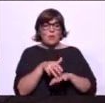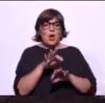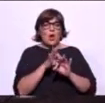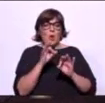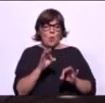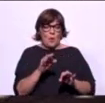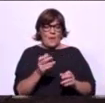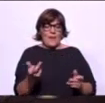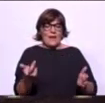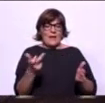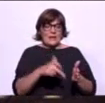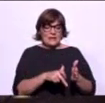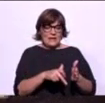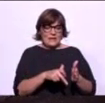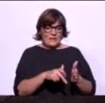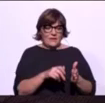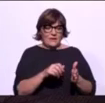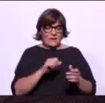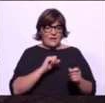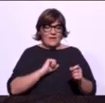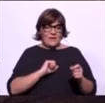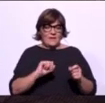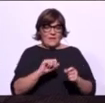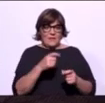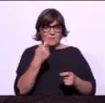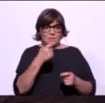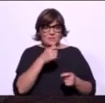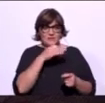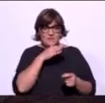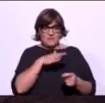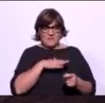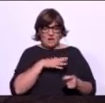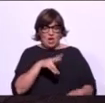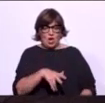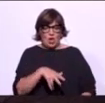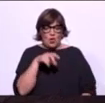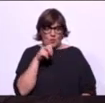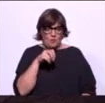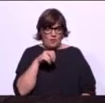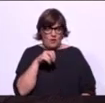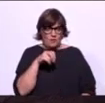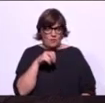A entrada de Luís Filipe Vieira, se me não engano, em novembro